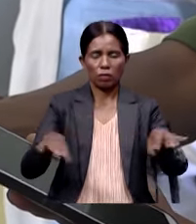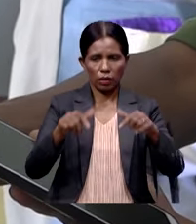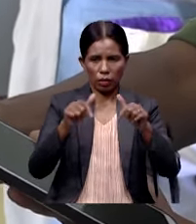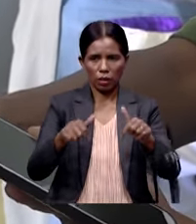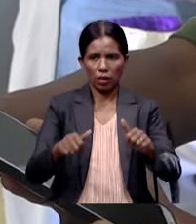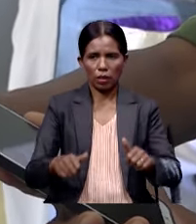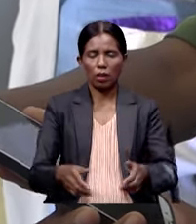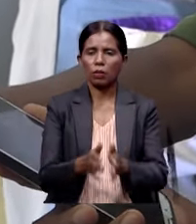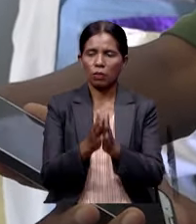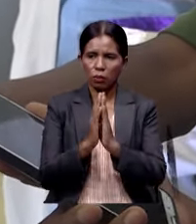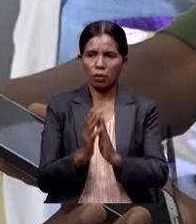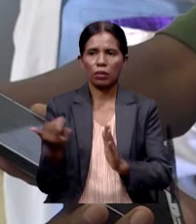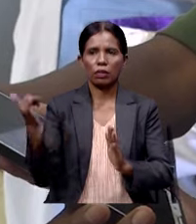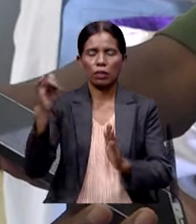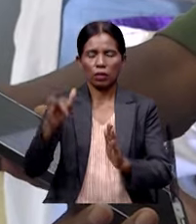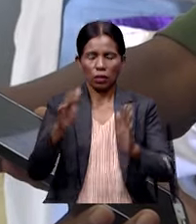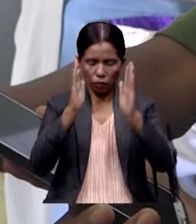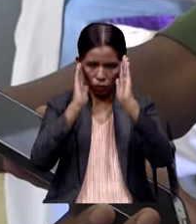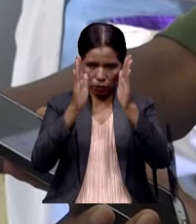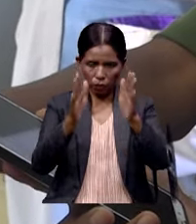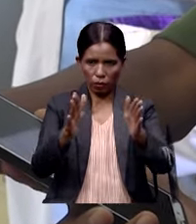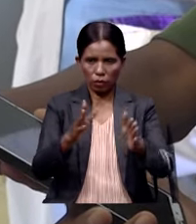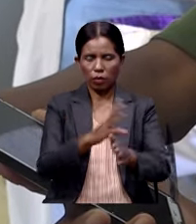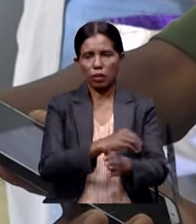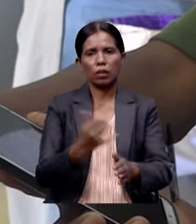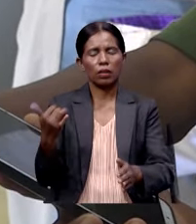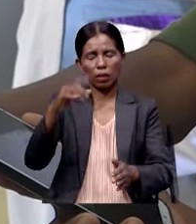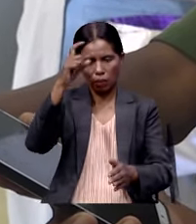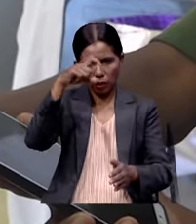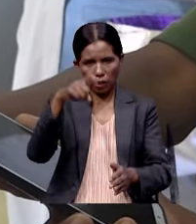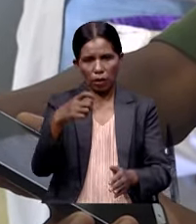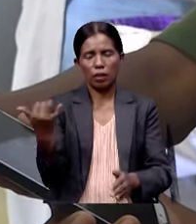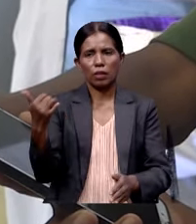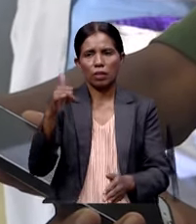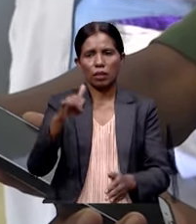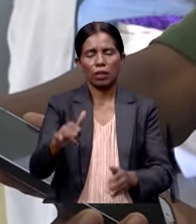atu izizi sira ni seriedade, sira ni dedikasaun, sira ni